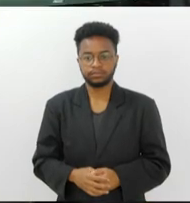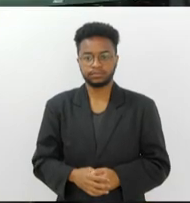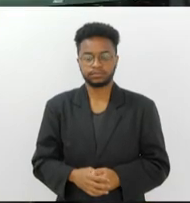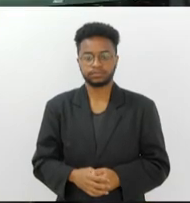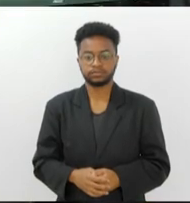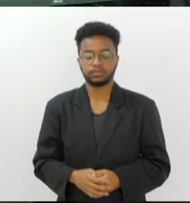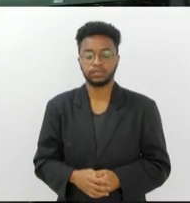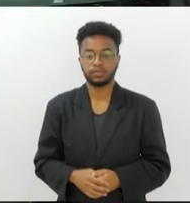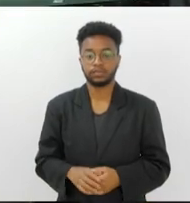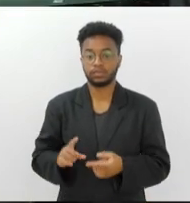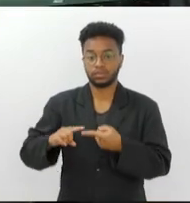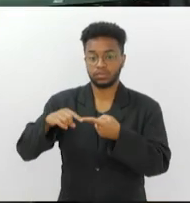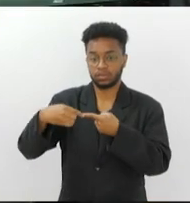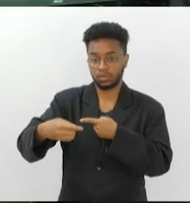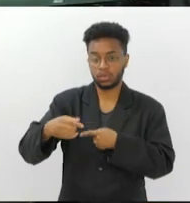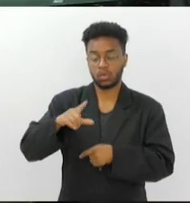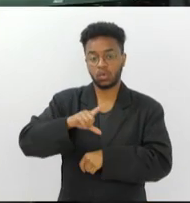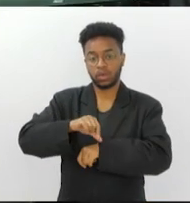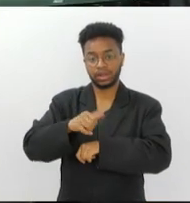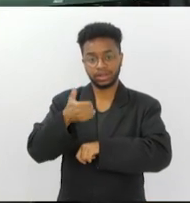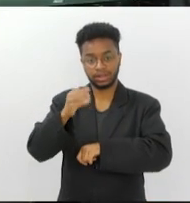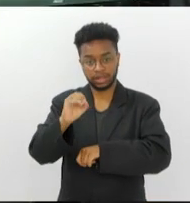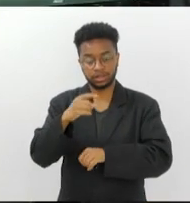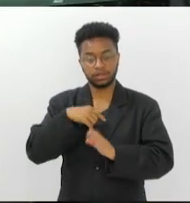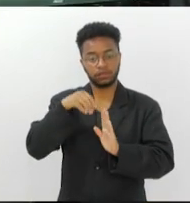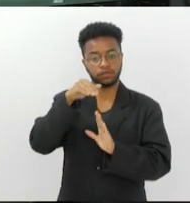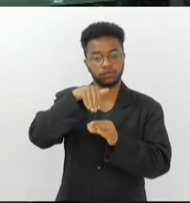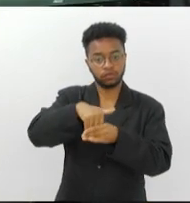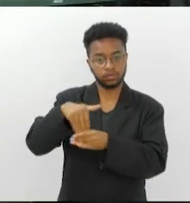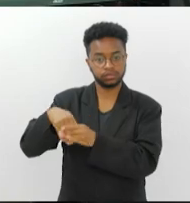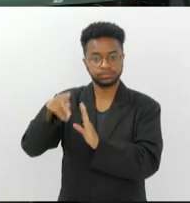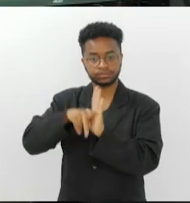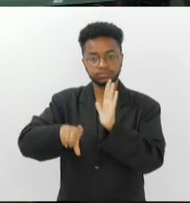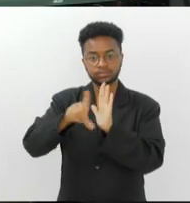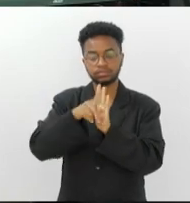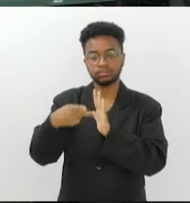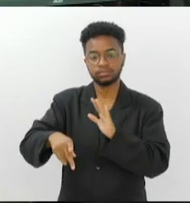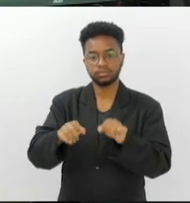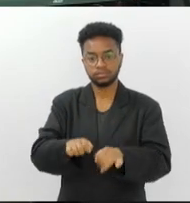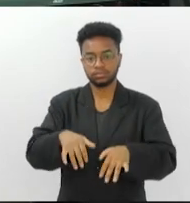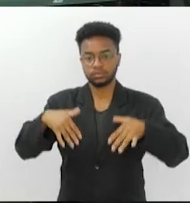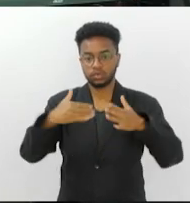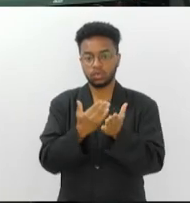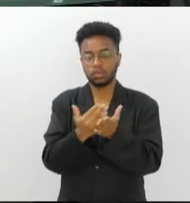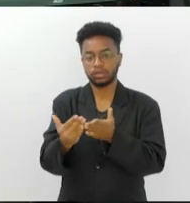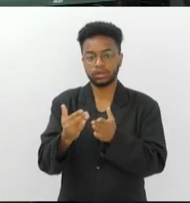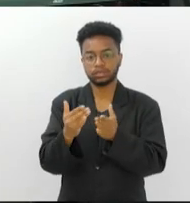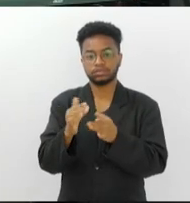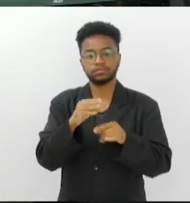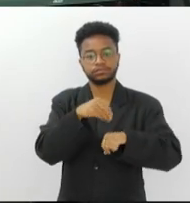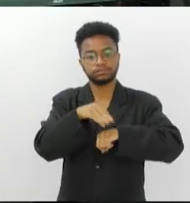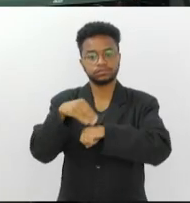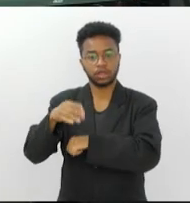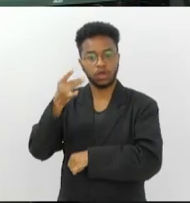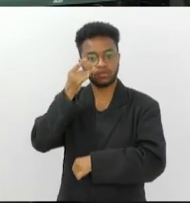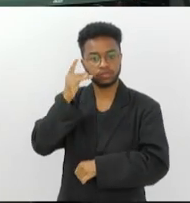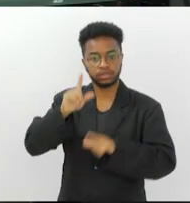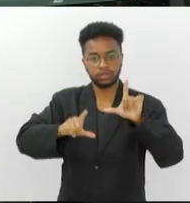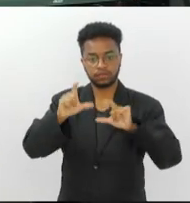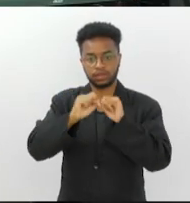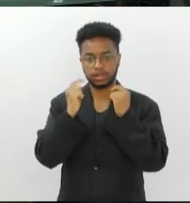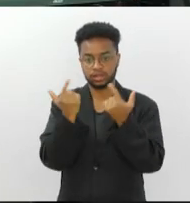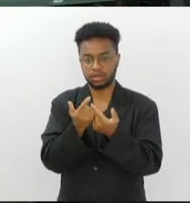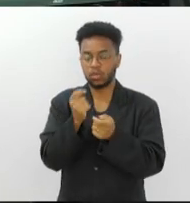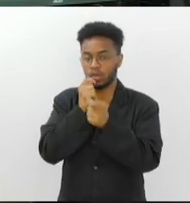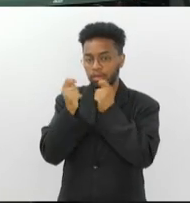E daqui a pouco, às 10h30 da manhã, tem votação de projetos aqui no plenário com transmissão ao vivo da TV Alerj. O repórter Paulo